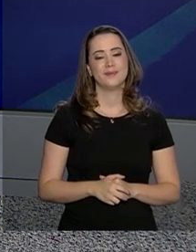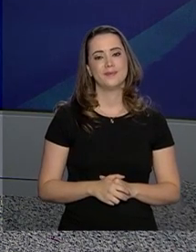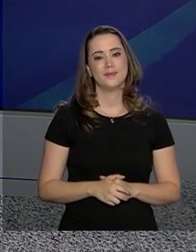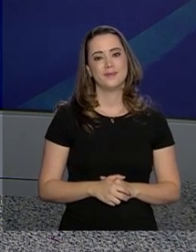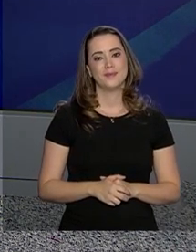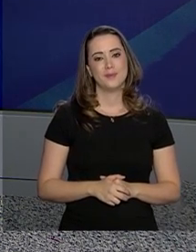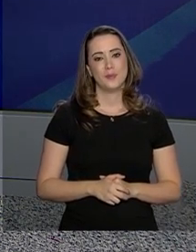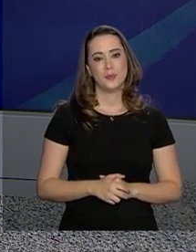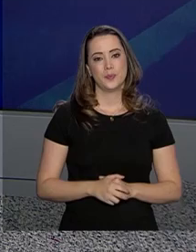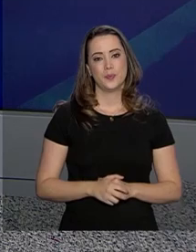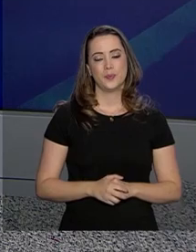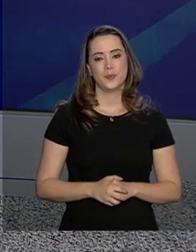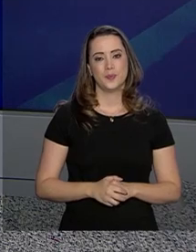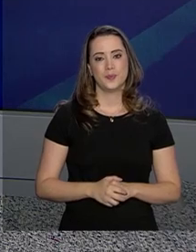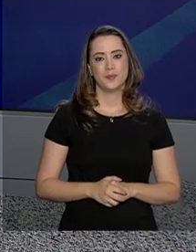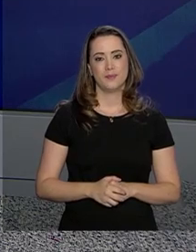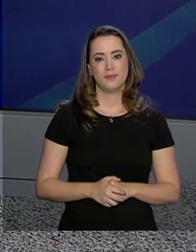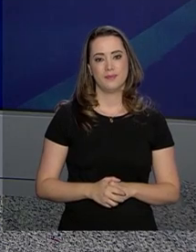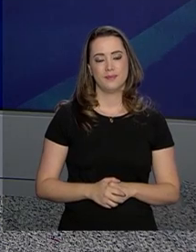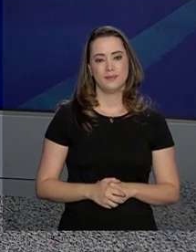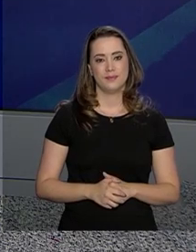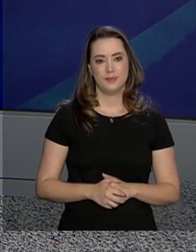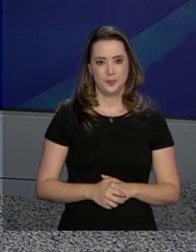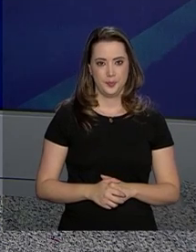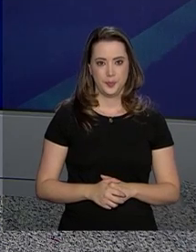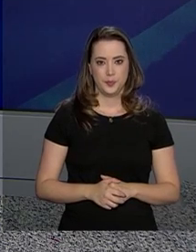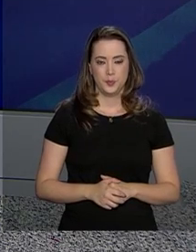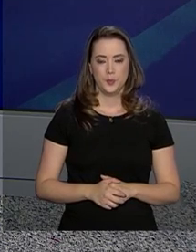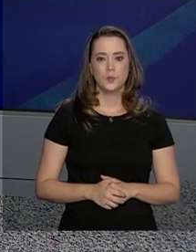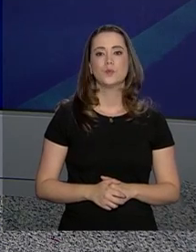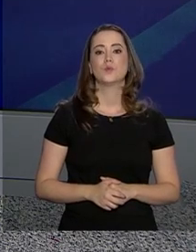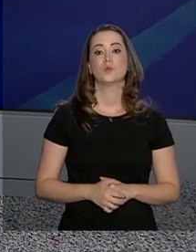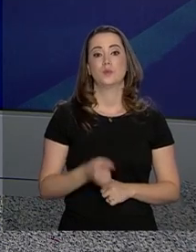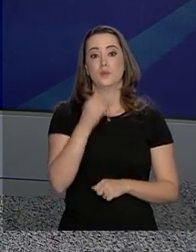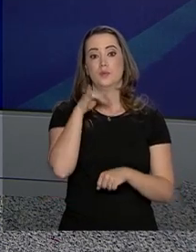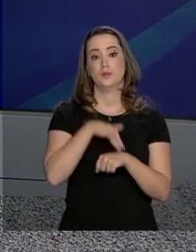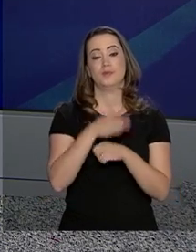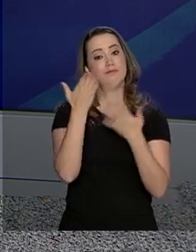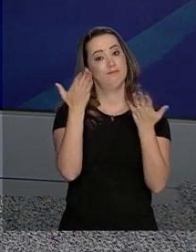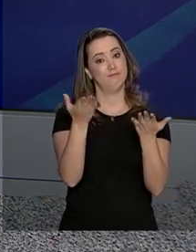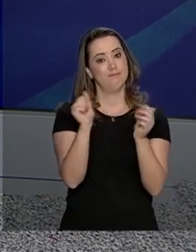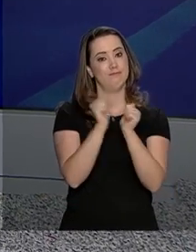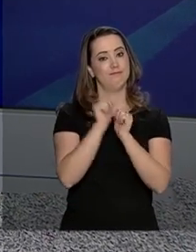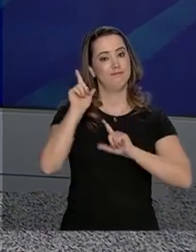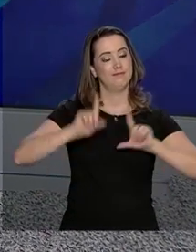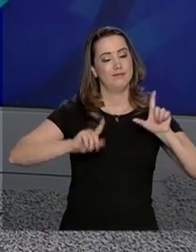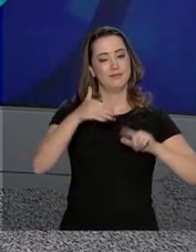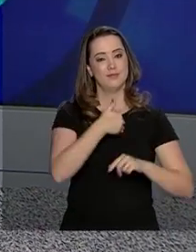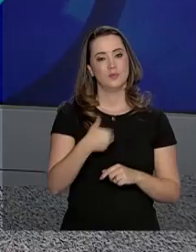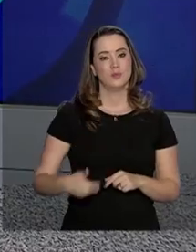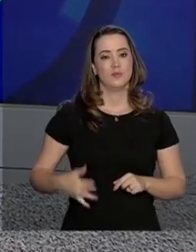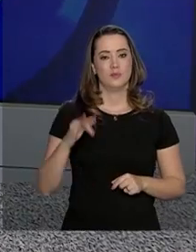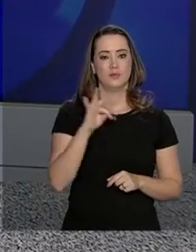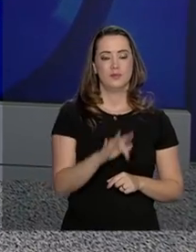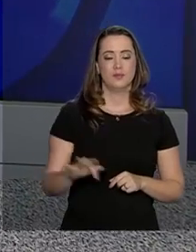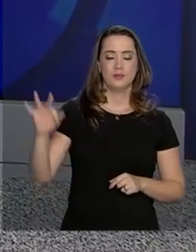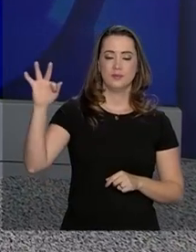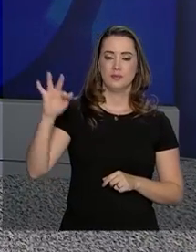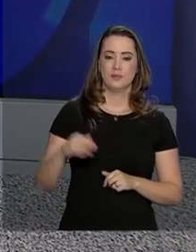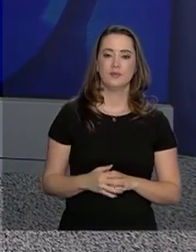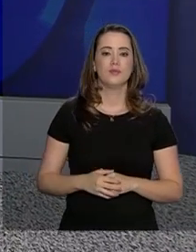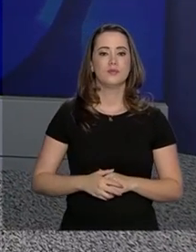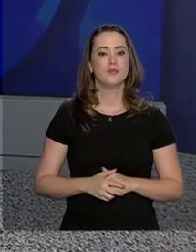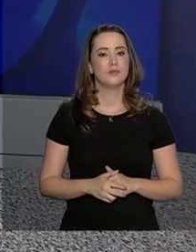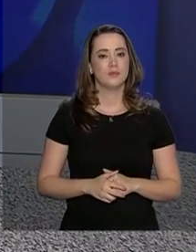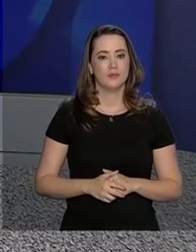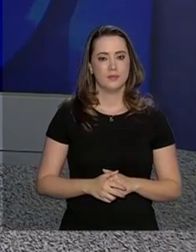-98-67-87-87. Uma boa noite para você e continue com a gente aqui na NBR e